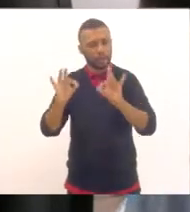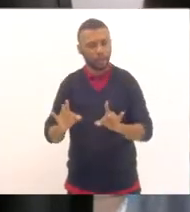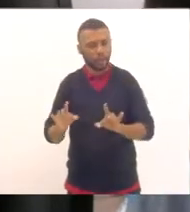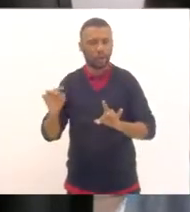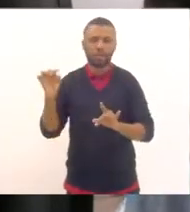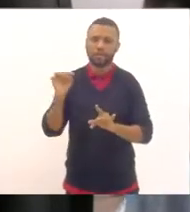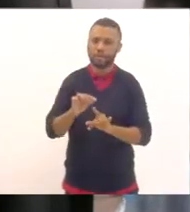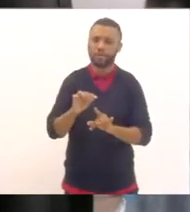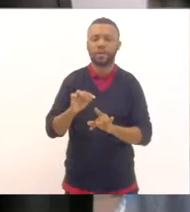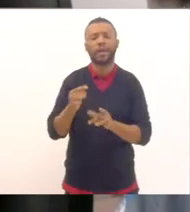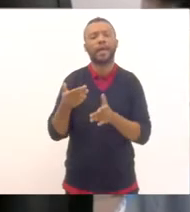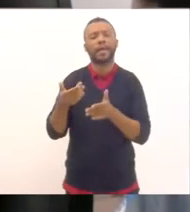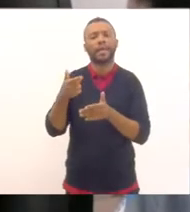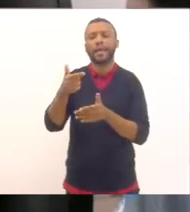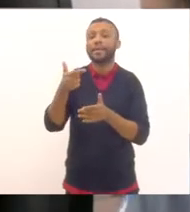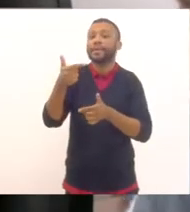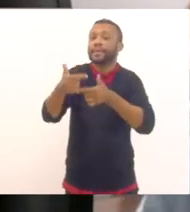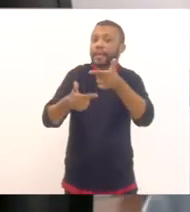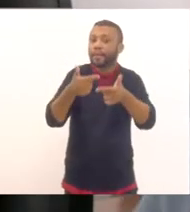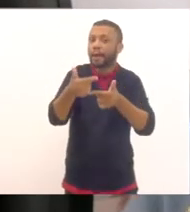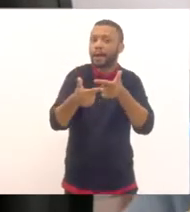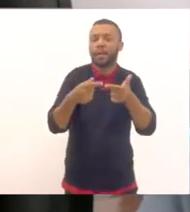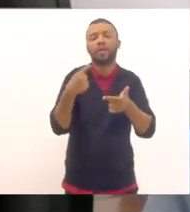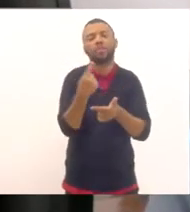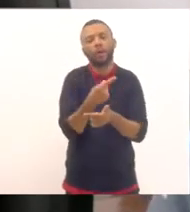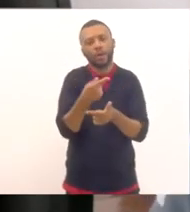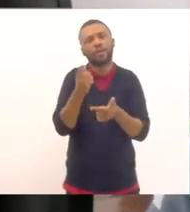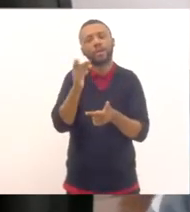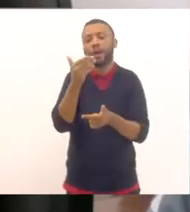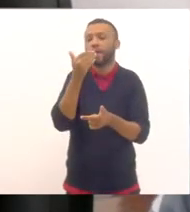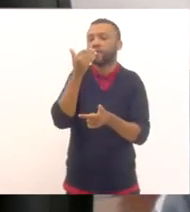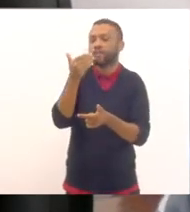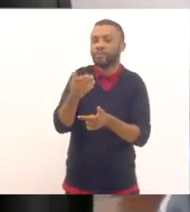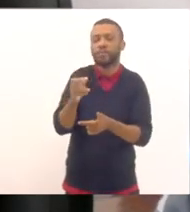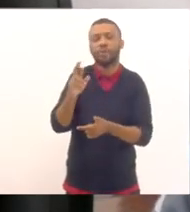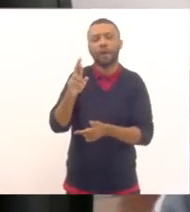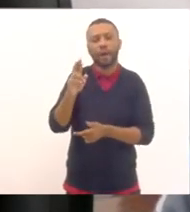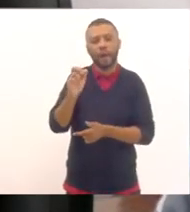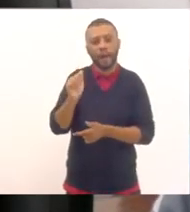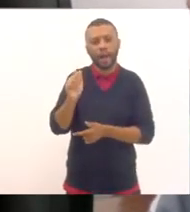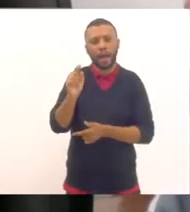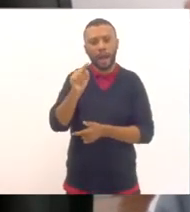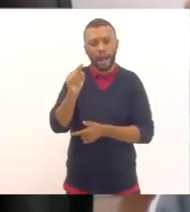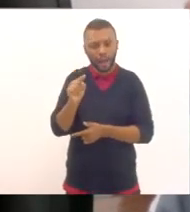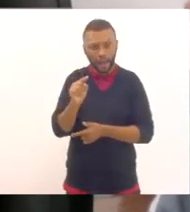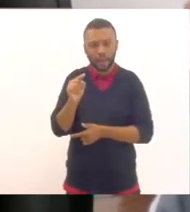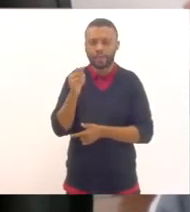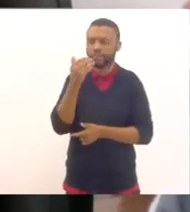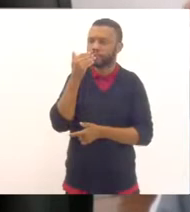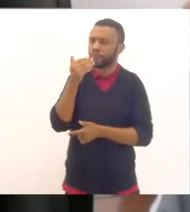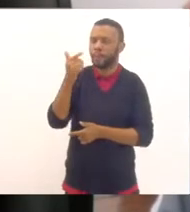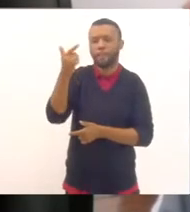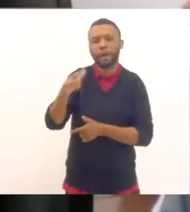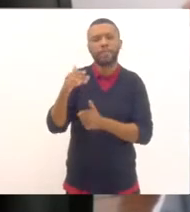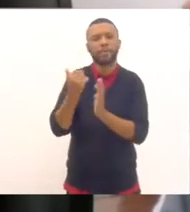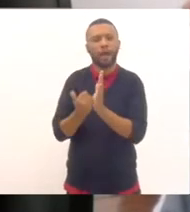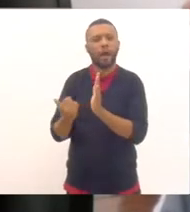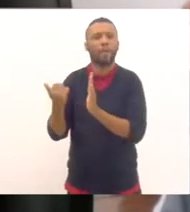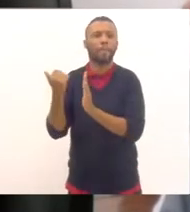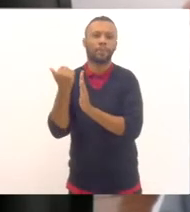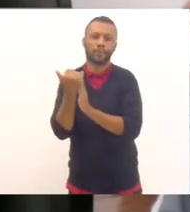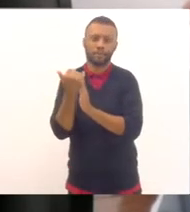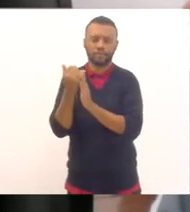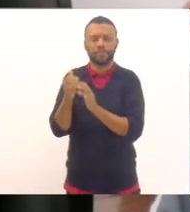essa demanda a gente já louco mais efetivo de raio-x para o comando do e do com César para que ele faça